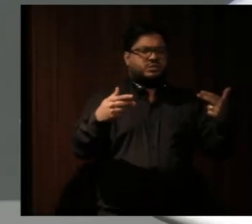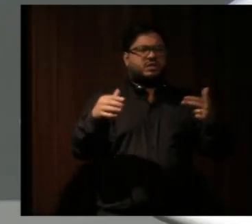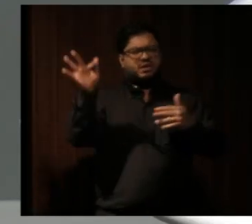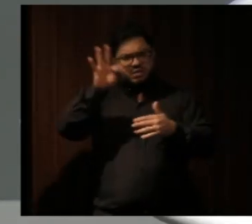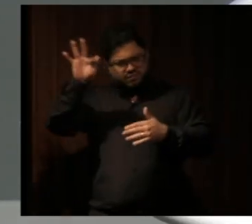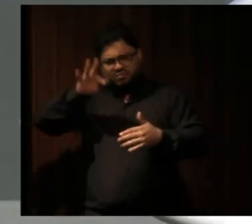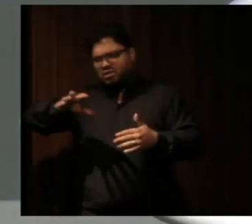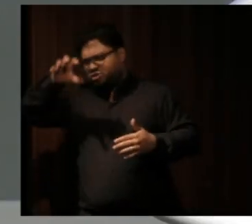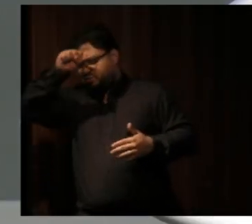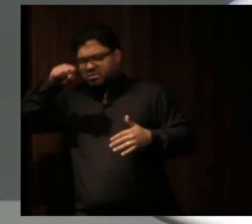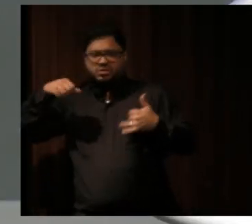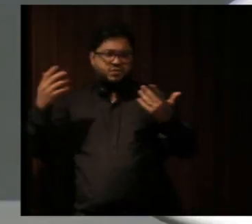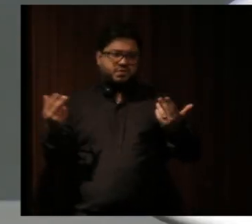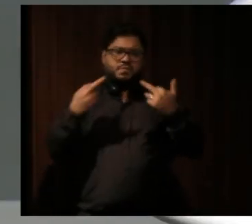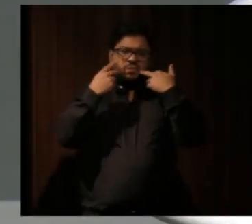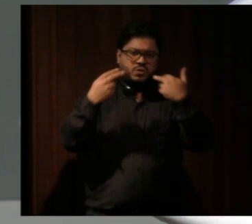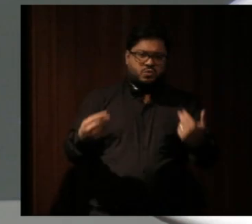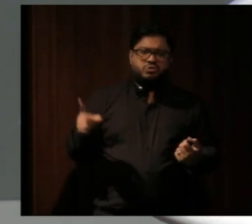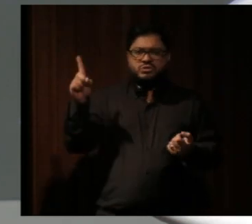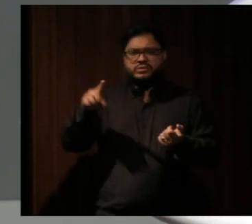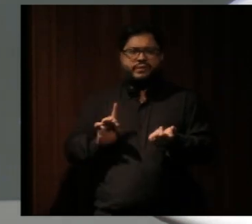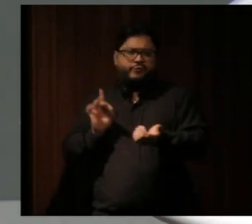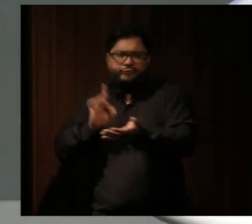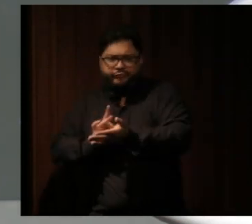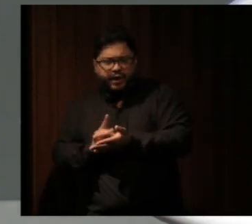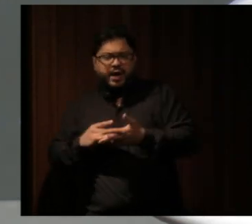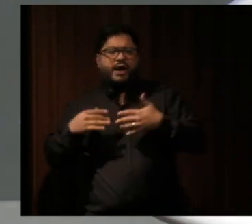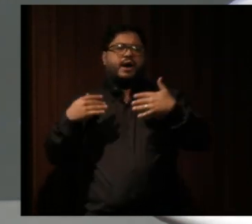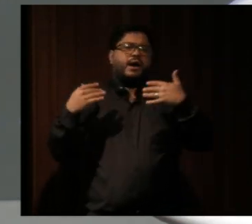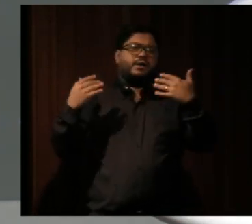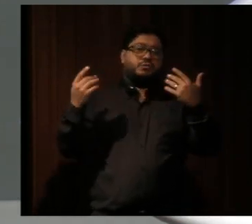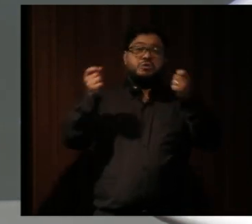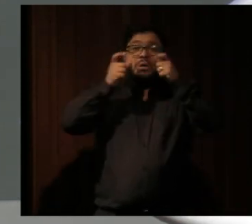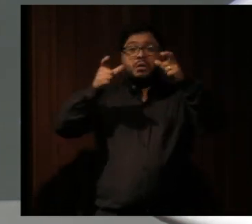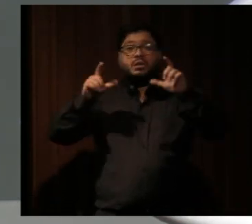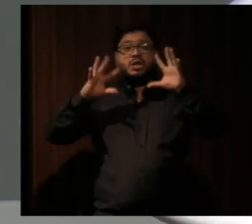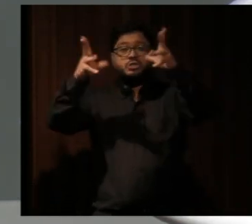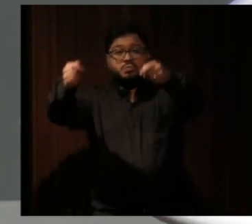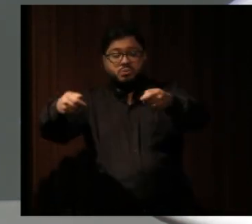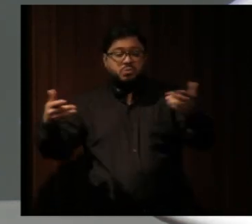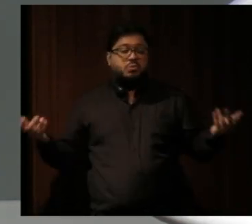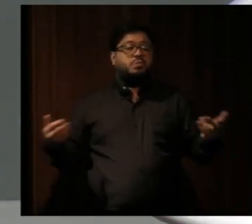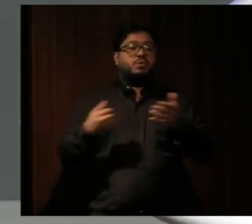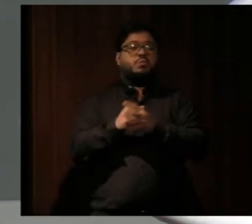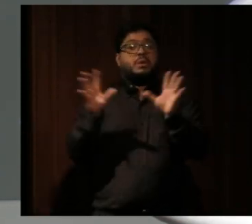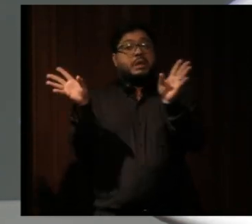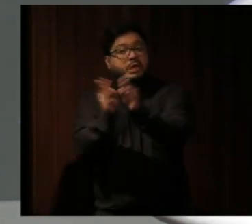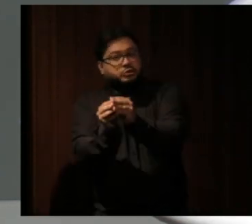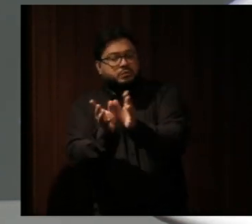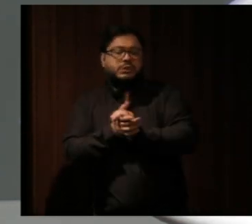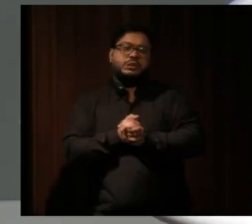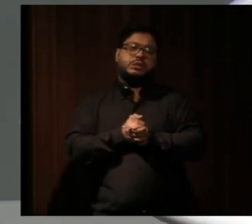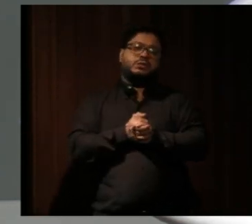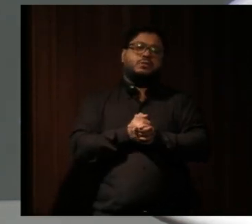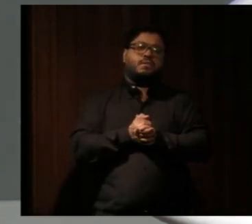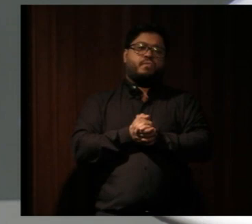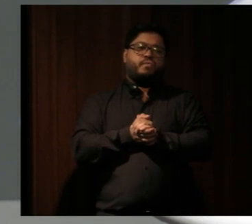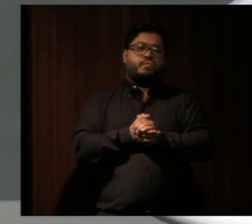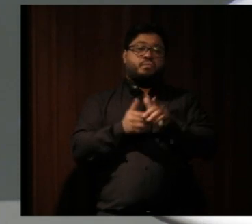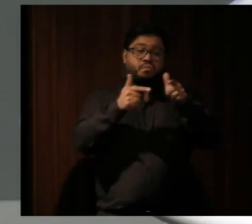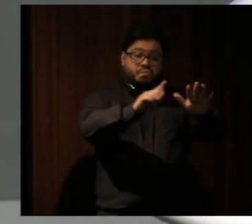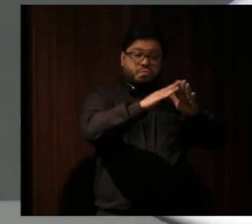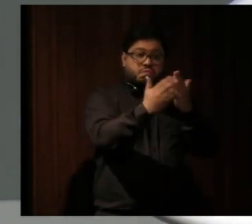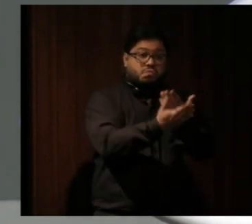faculdade enfim notícia um fato de interesse público resumidamente eh ataques em